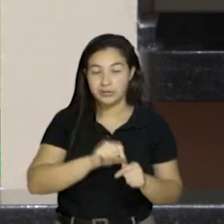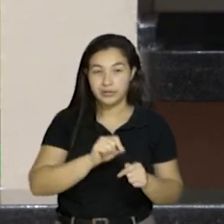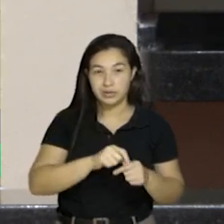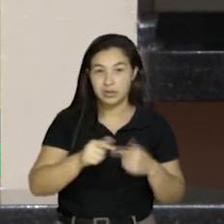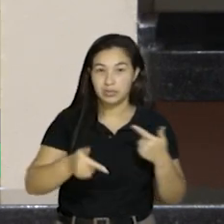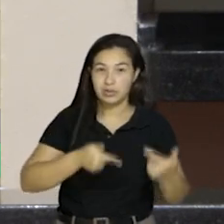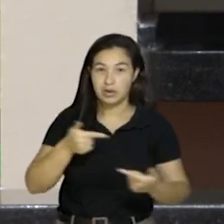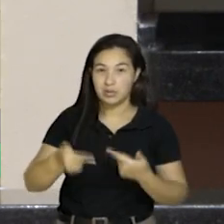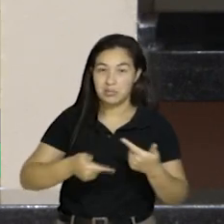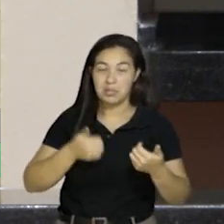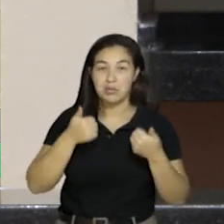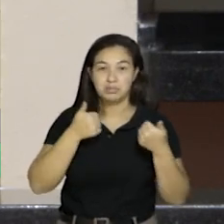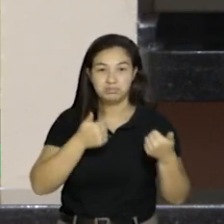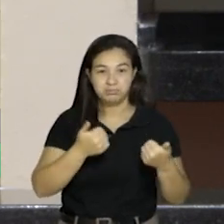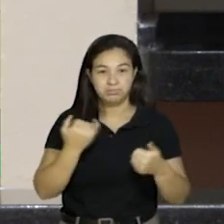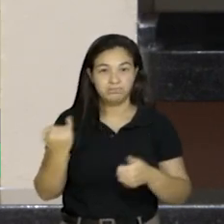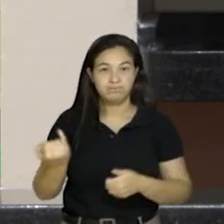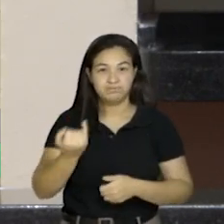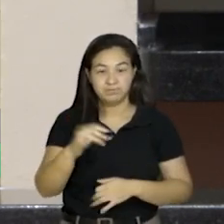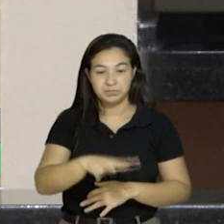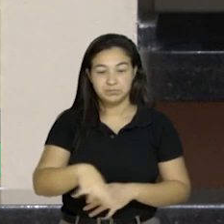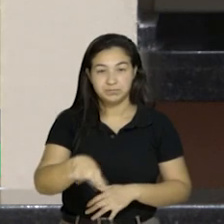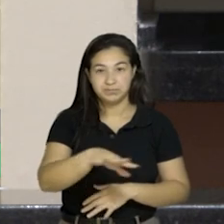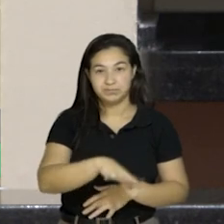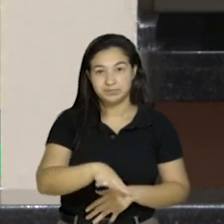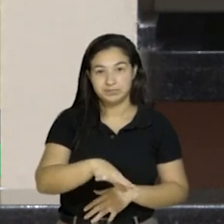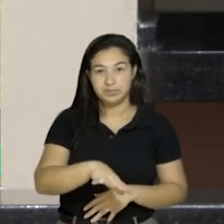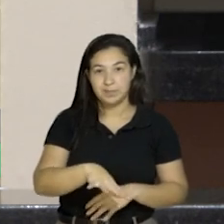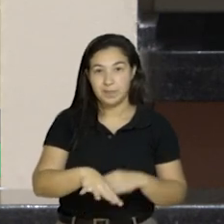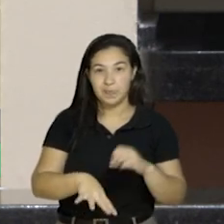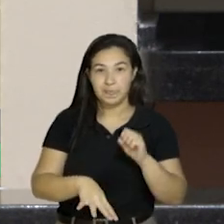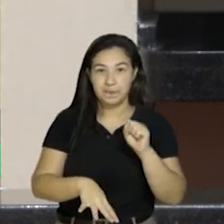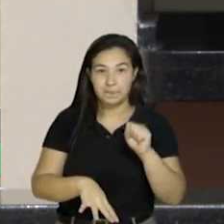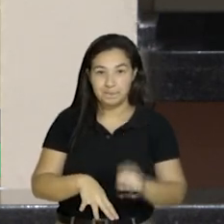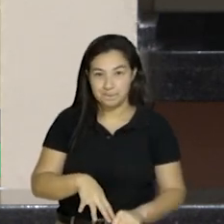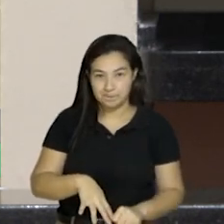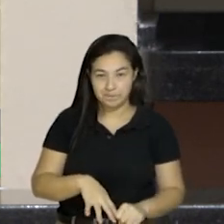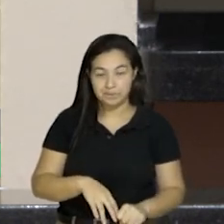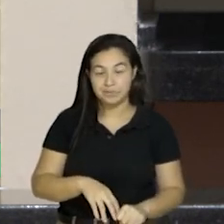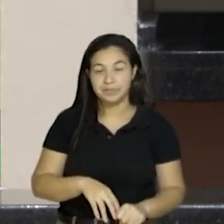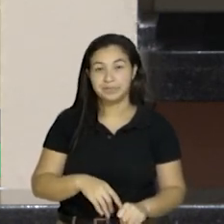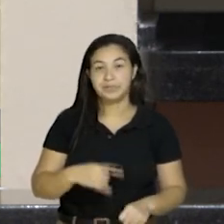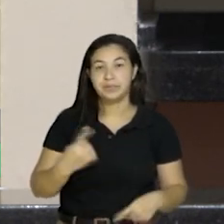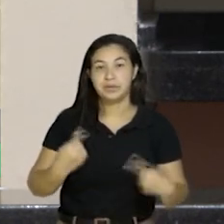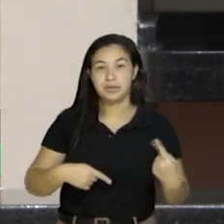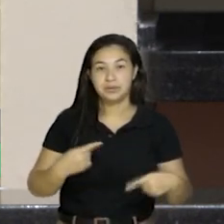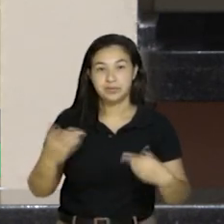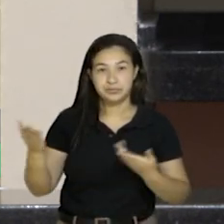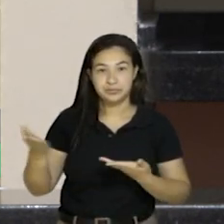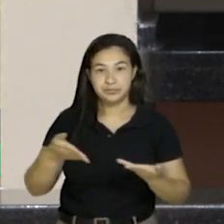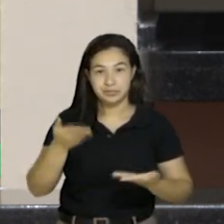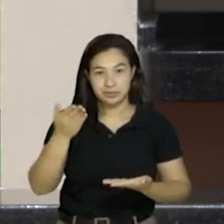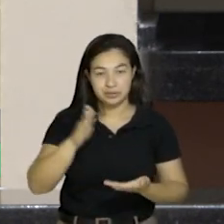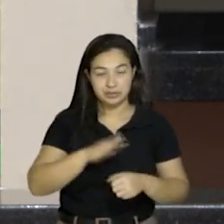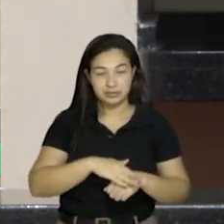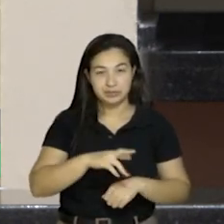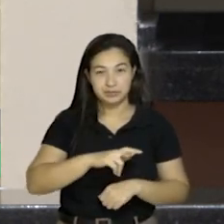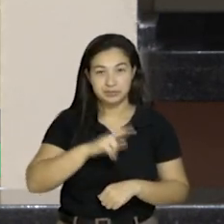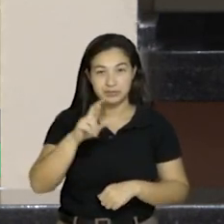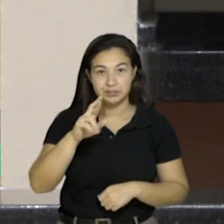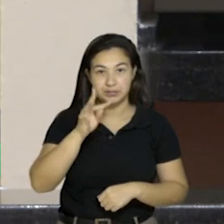serviços prensados da comunidade do Extremo Sul em discussão com a palavra o autor Deputado